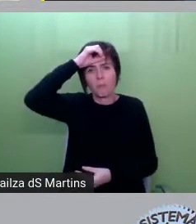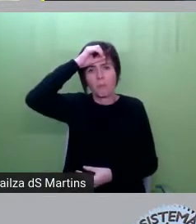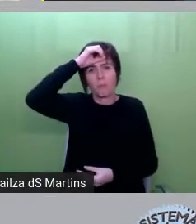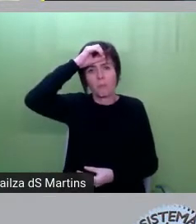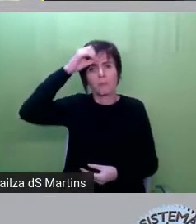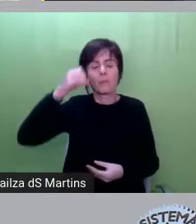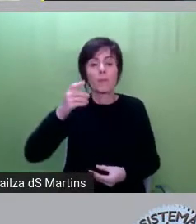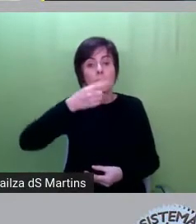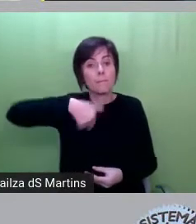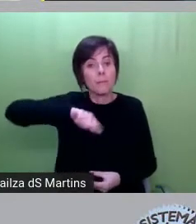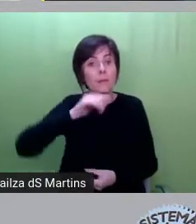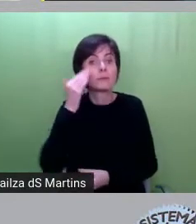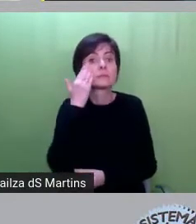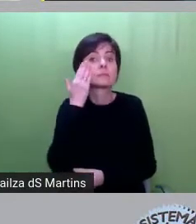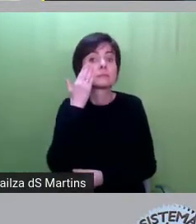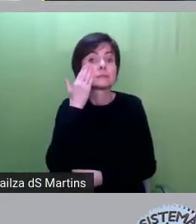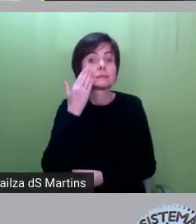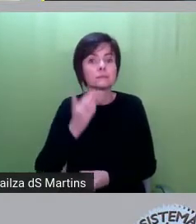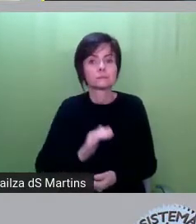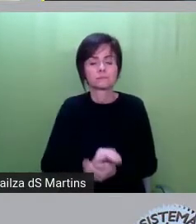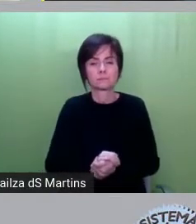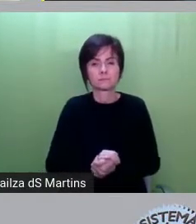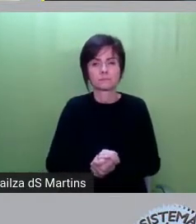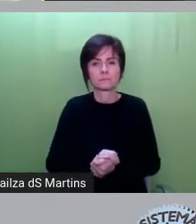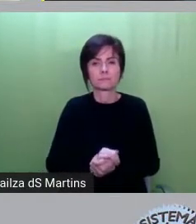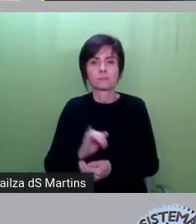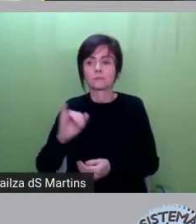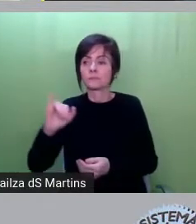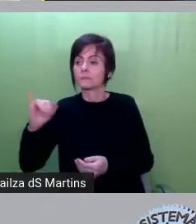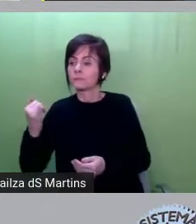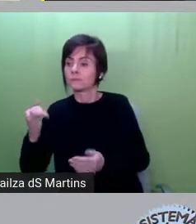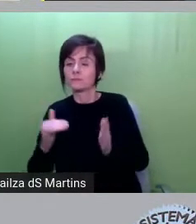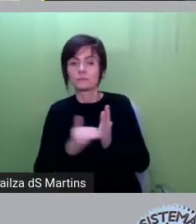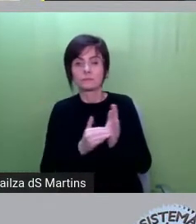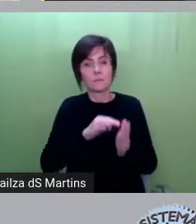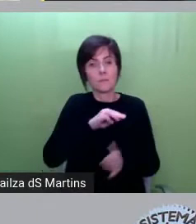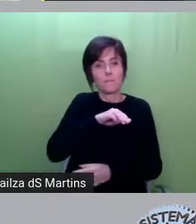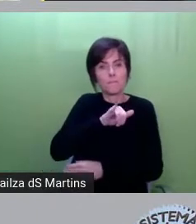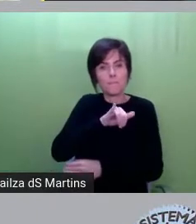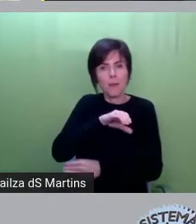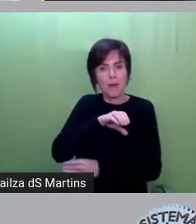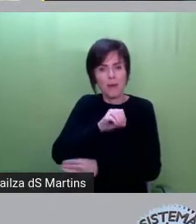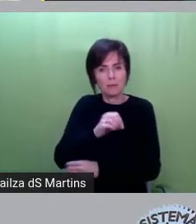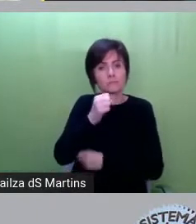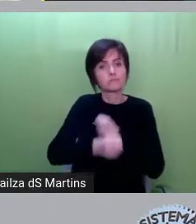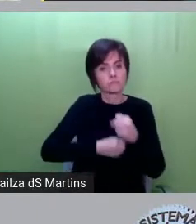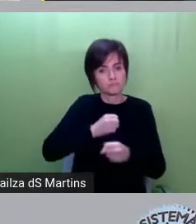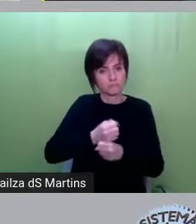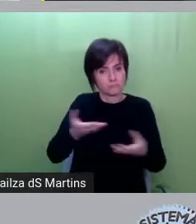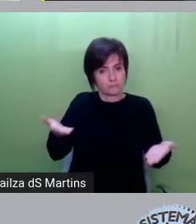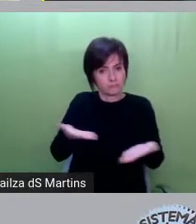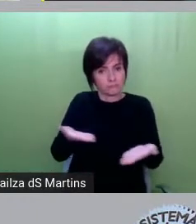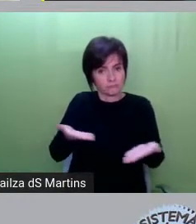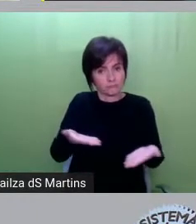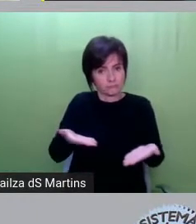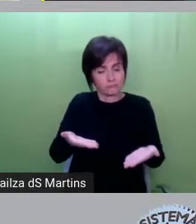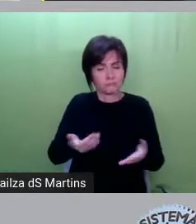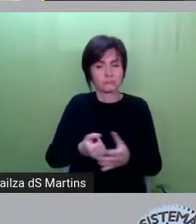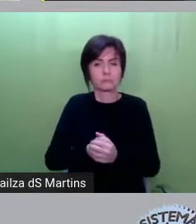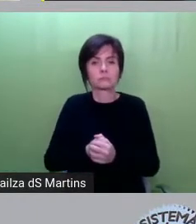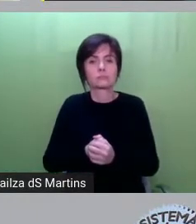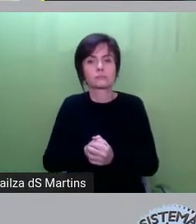para vocês terem a ideia, né? De janeiro a maio desse ano, o volume